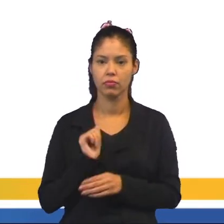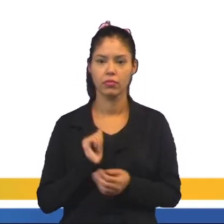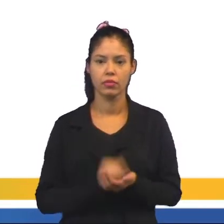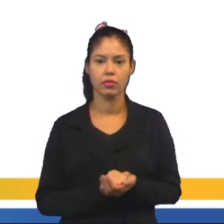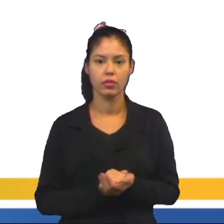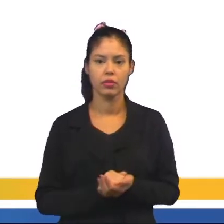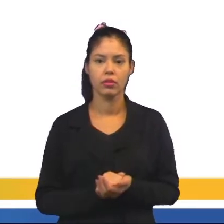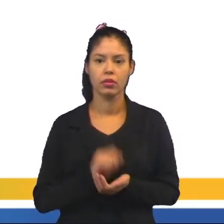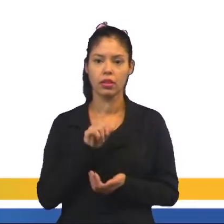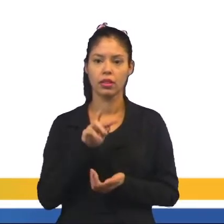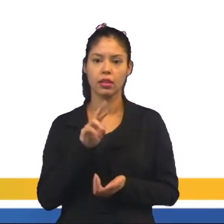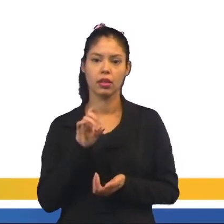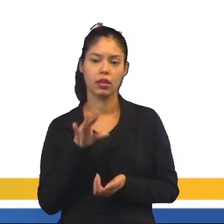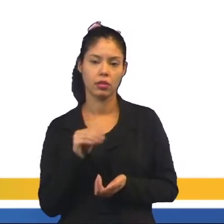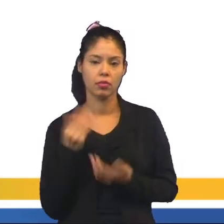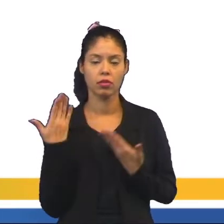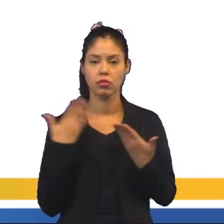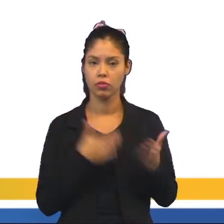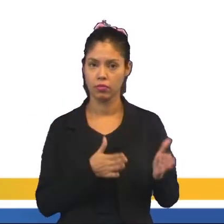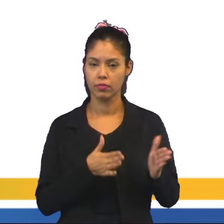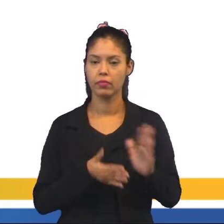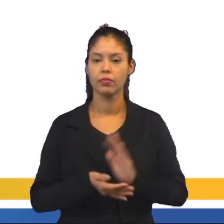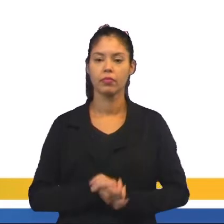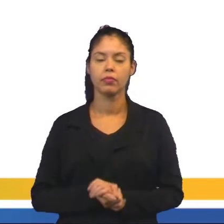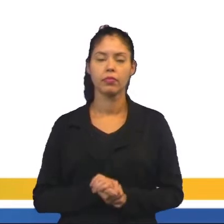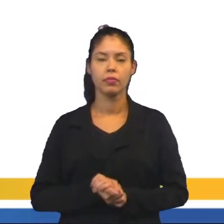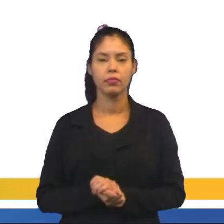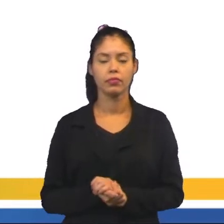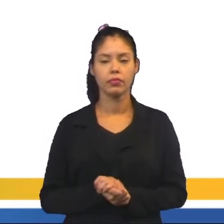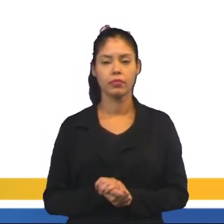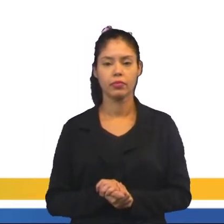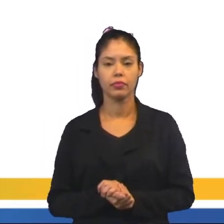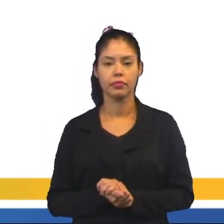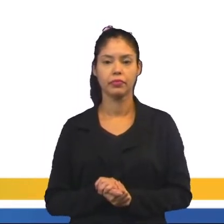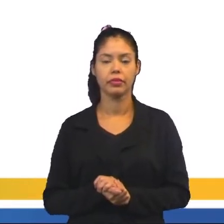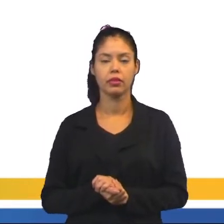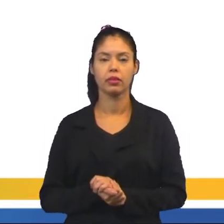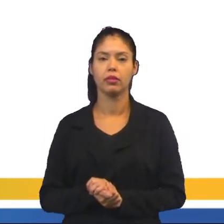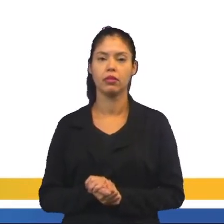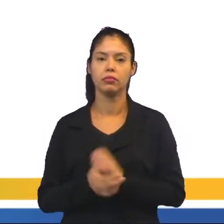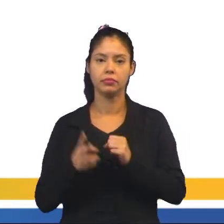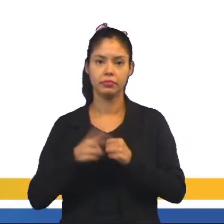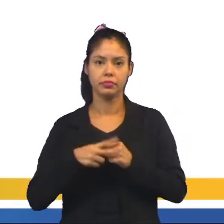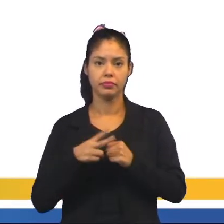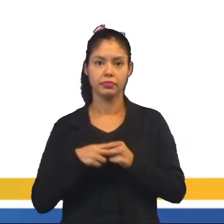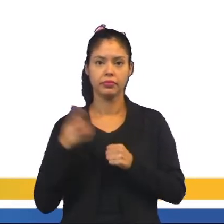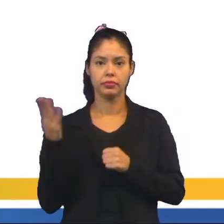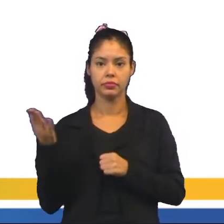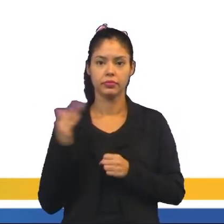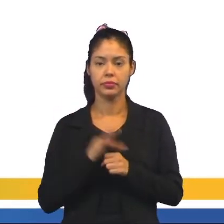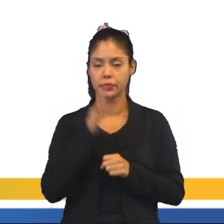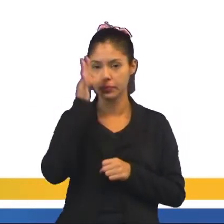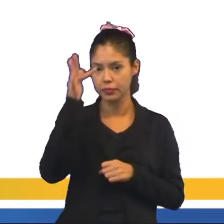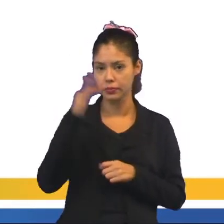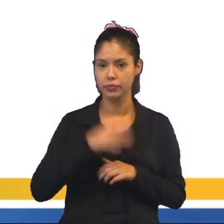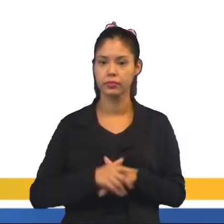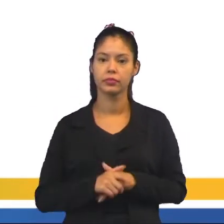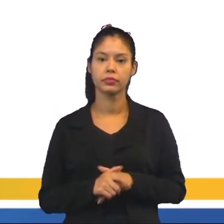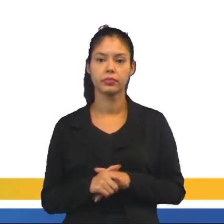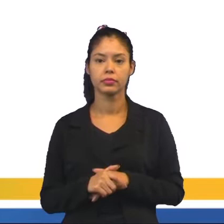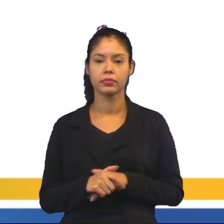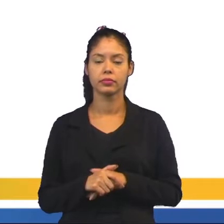então ali ligaremos né que é chegaremos que é o verbo né o verbo no caso aí no futuro